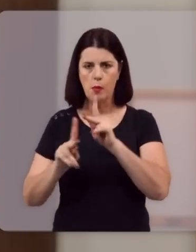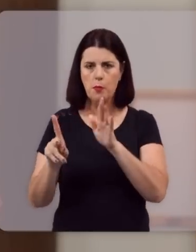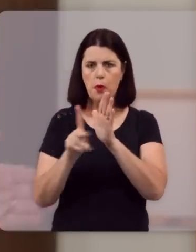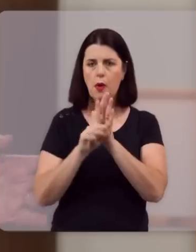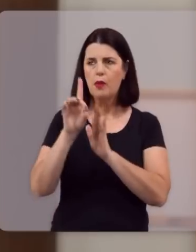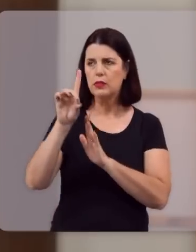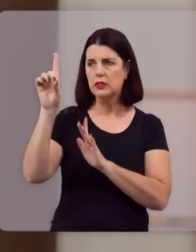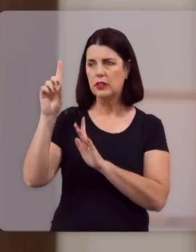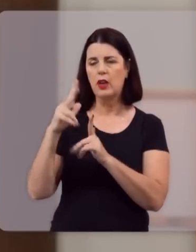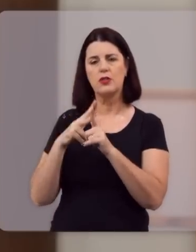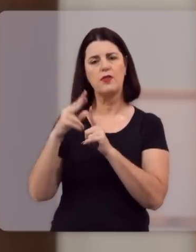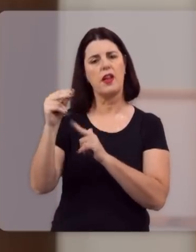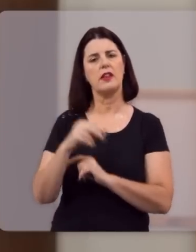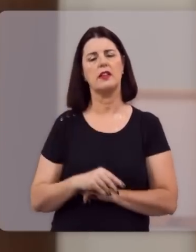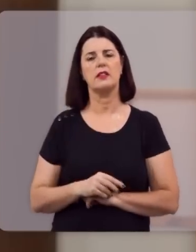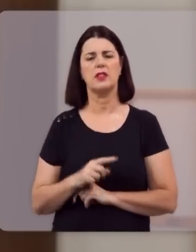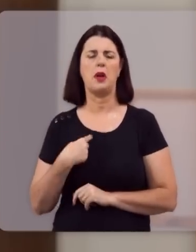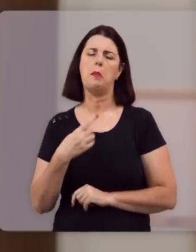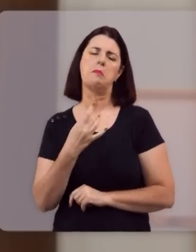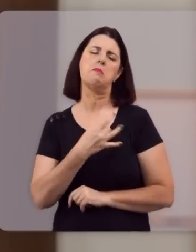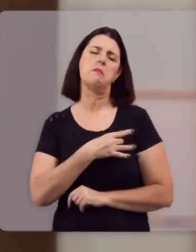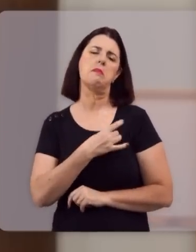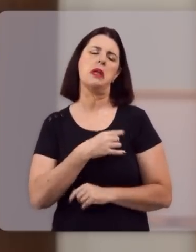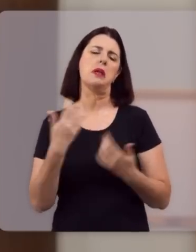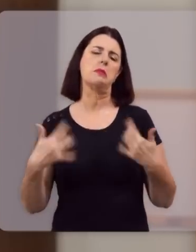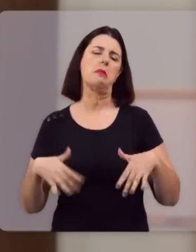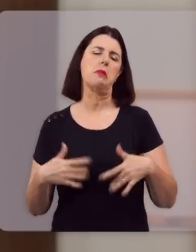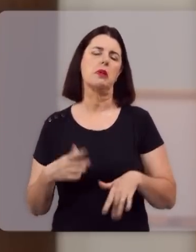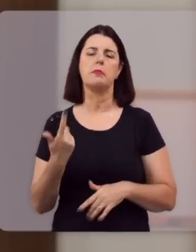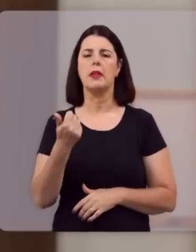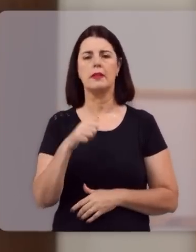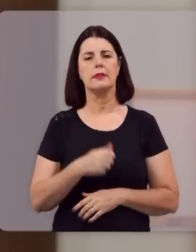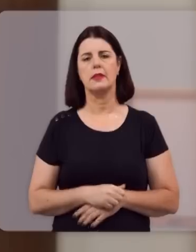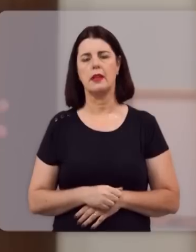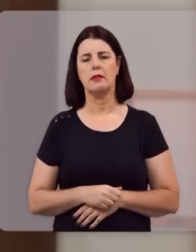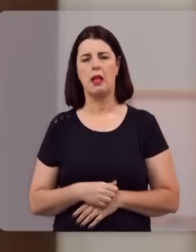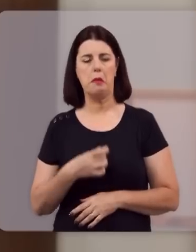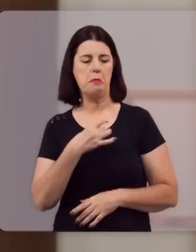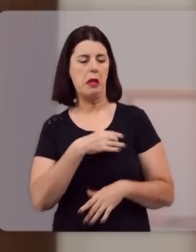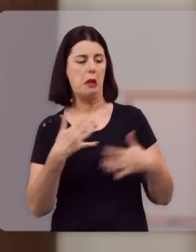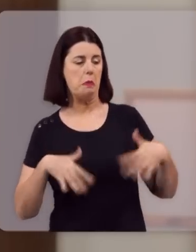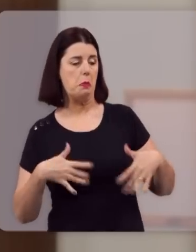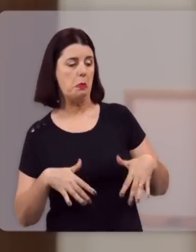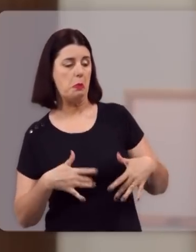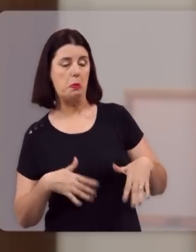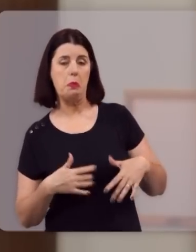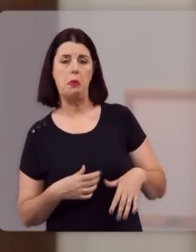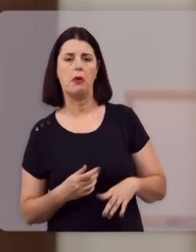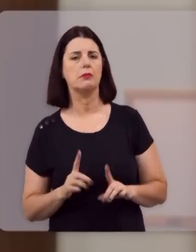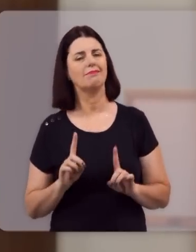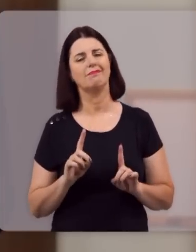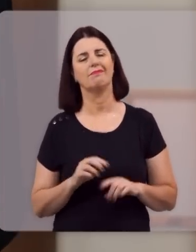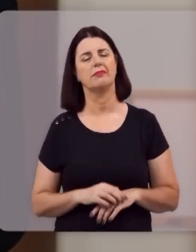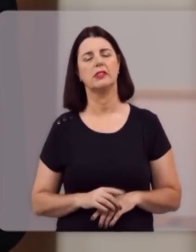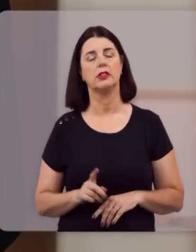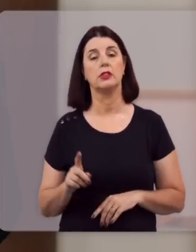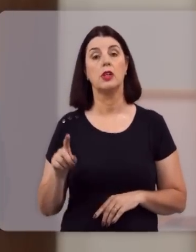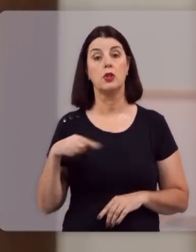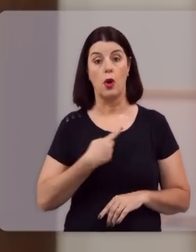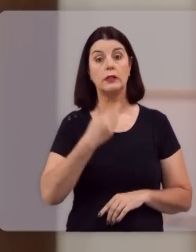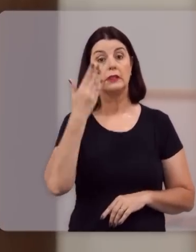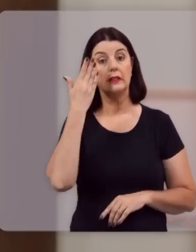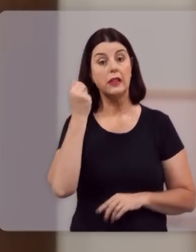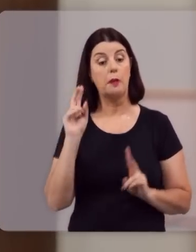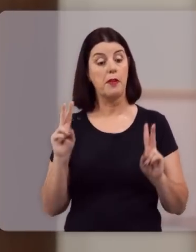de Deus é o povo vencedor. Não temos que ficar acuados ou amedrontados ou acovardados, porque sabemos que